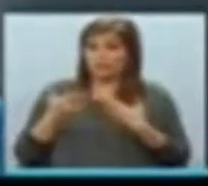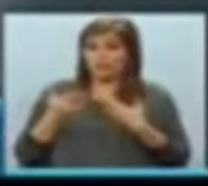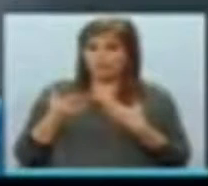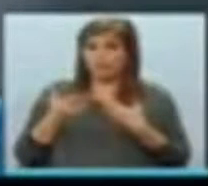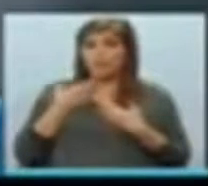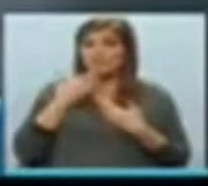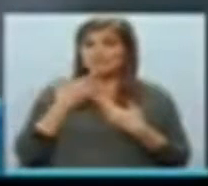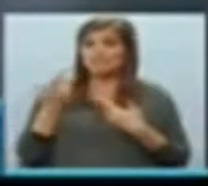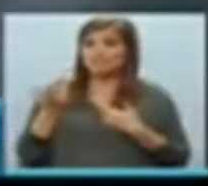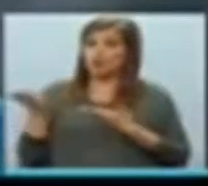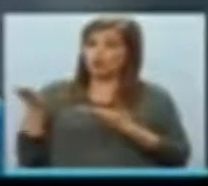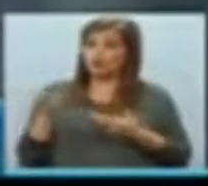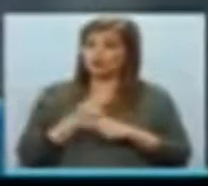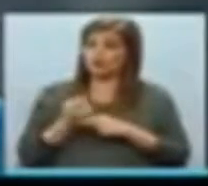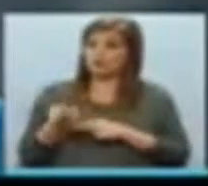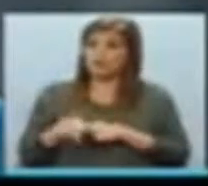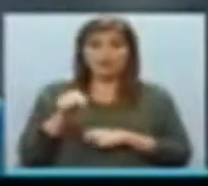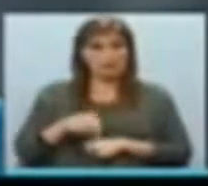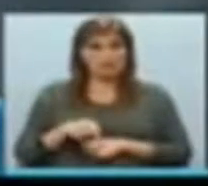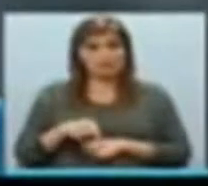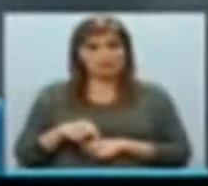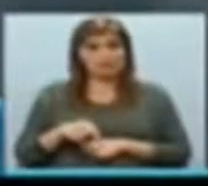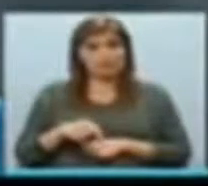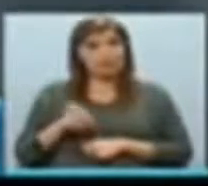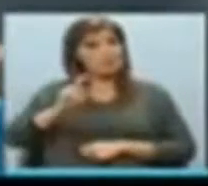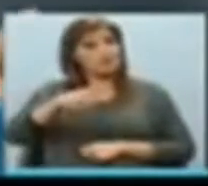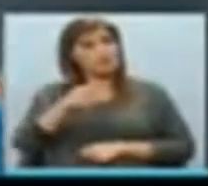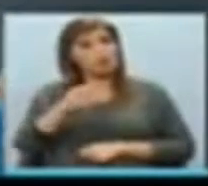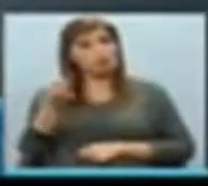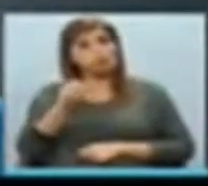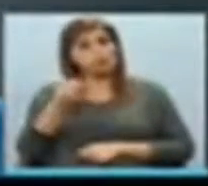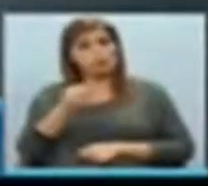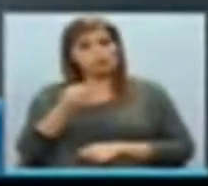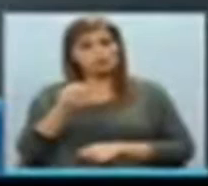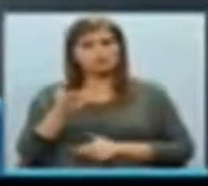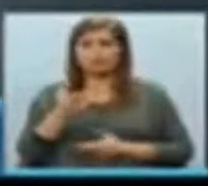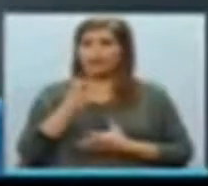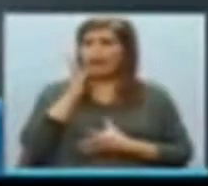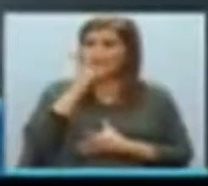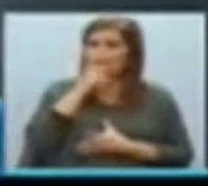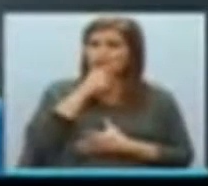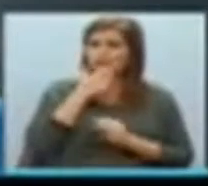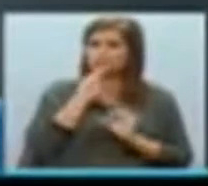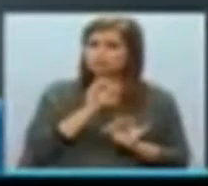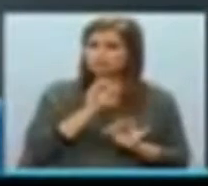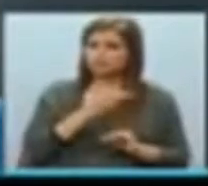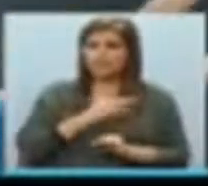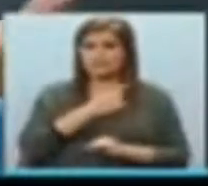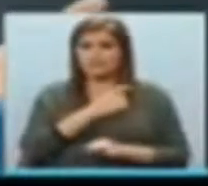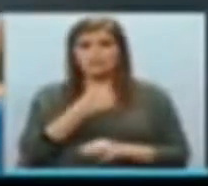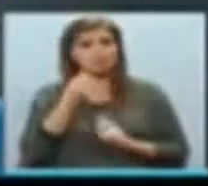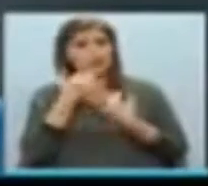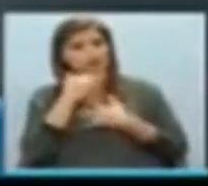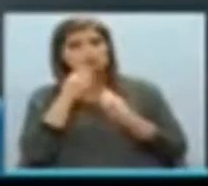tá no porto cheguei hoje é que esse já está linda tá quente não tem aquele filme de hollywood é tão muito feliz